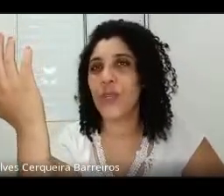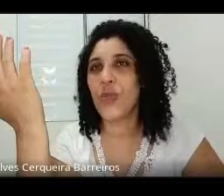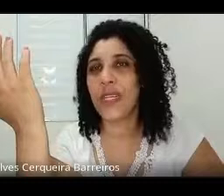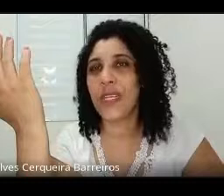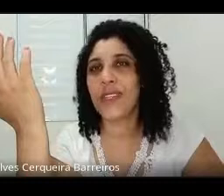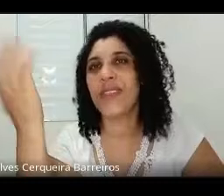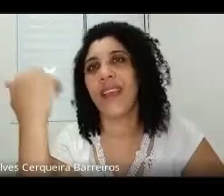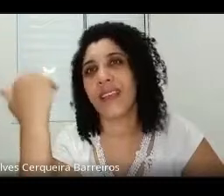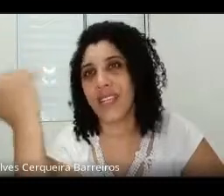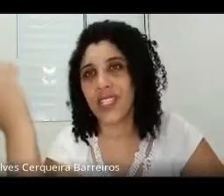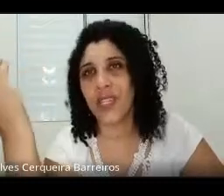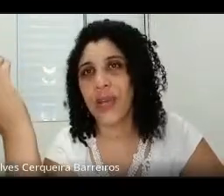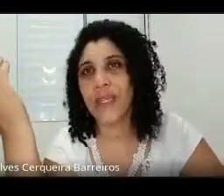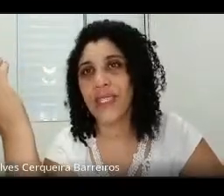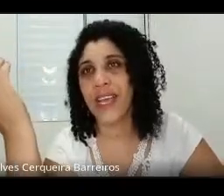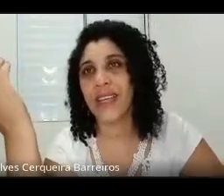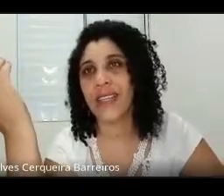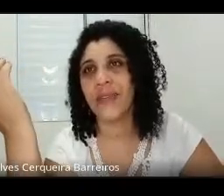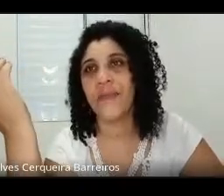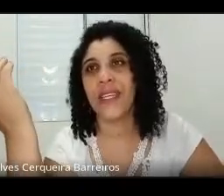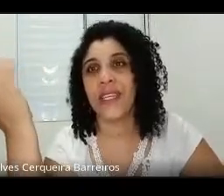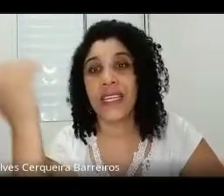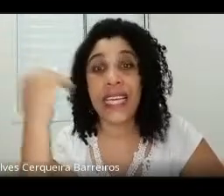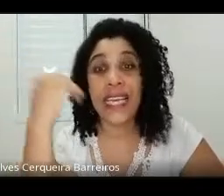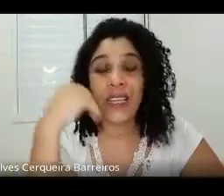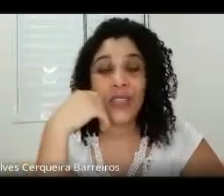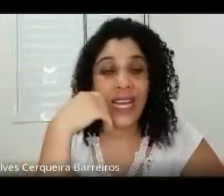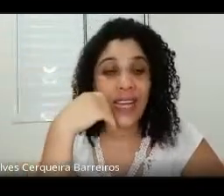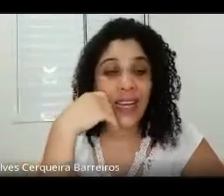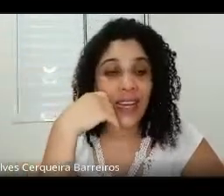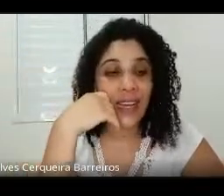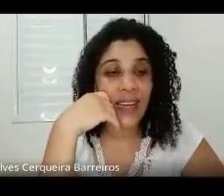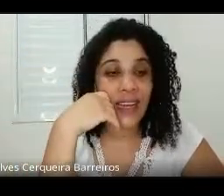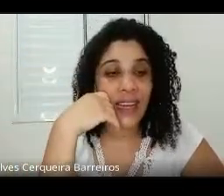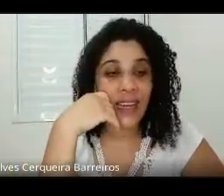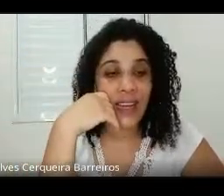das línguas humanas essa questão arbitrária, né? E